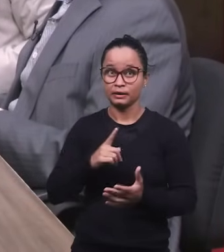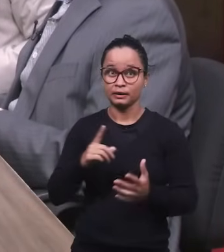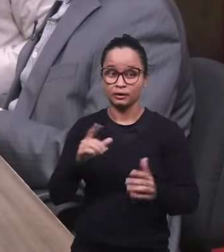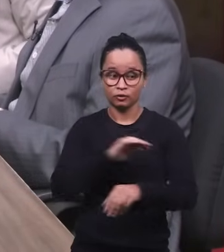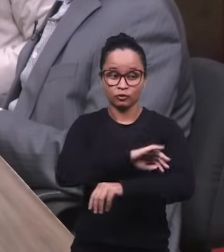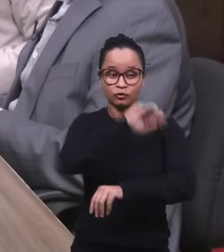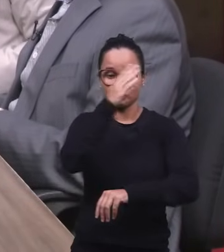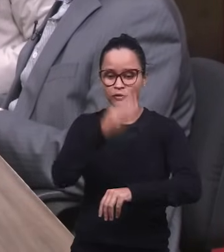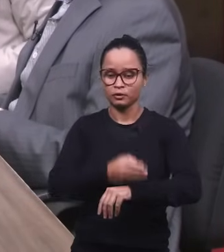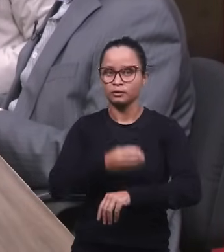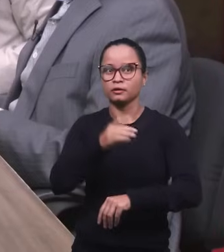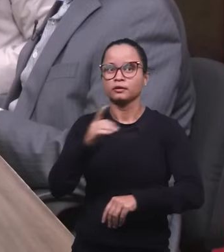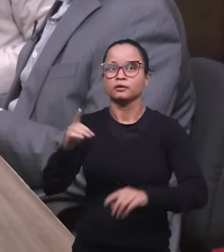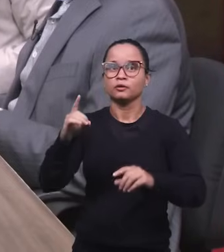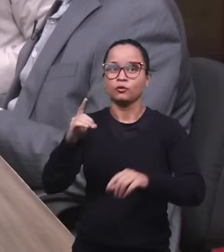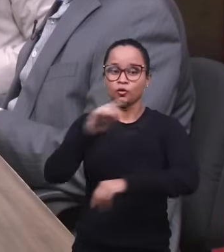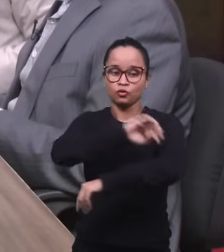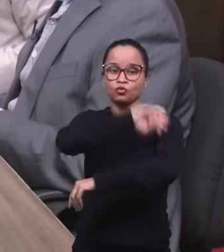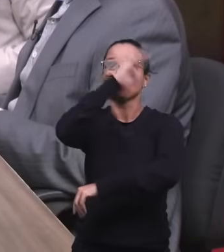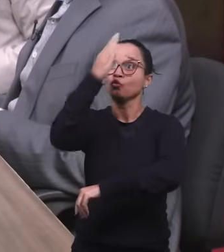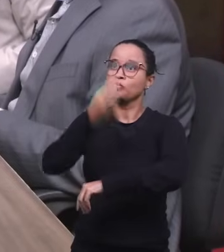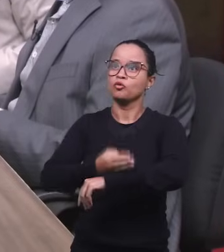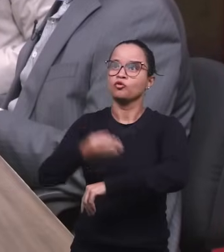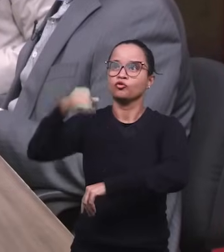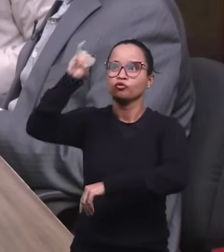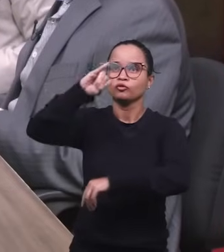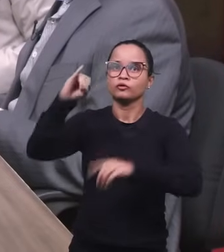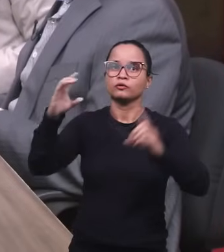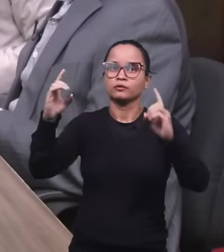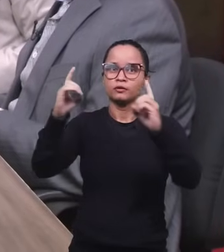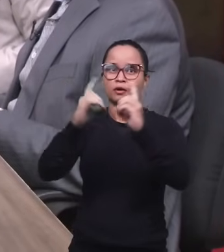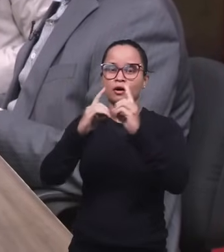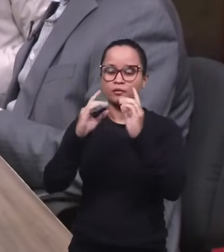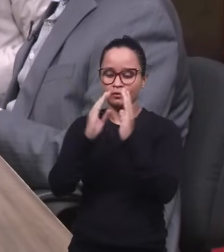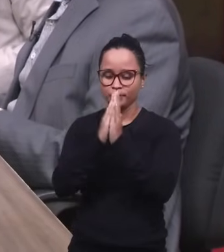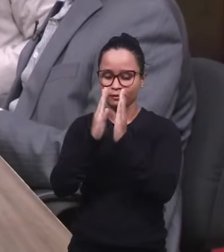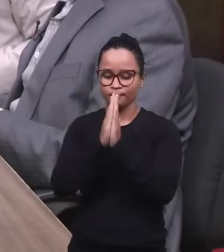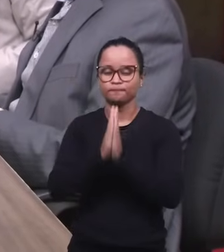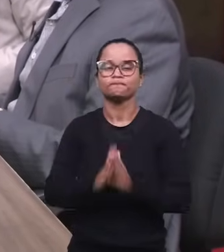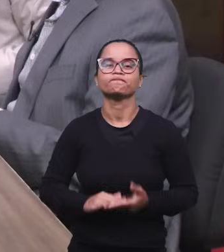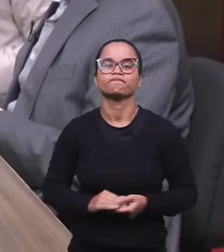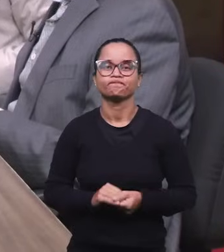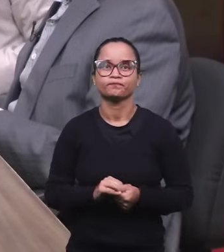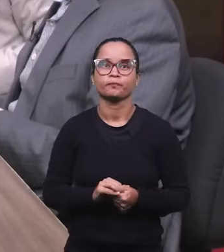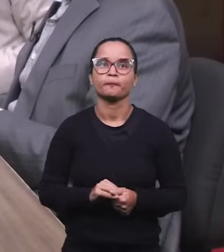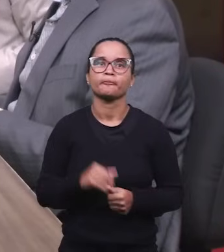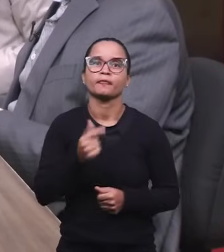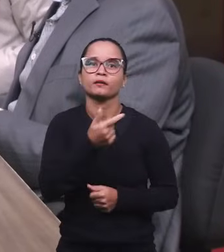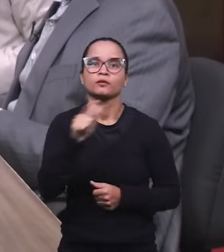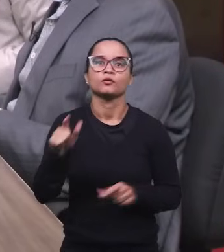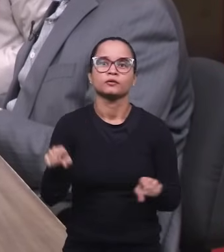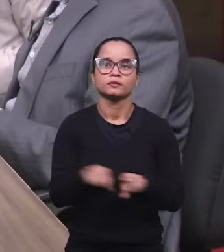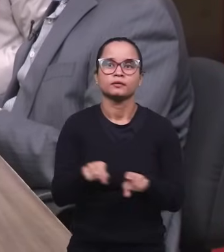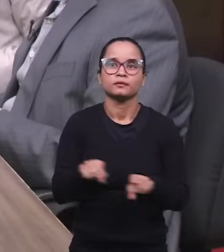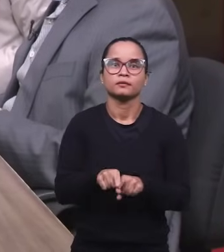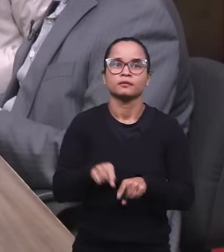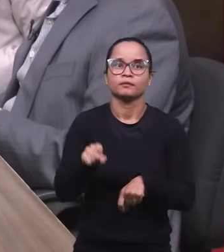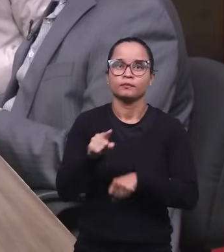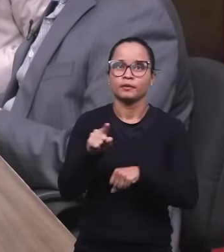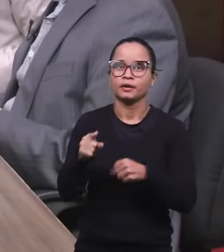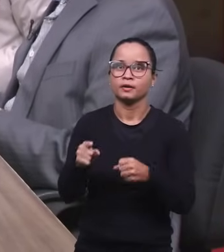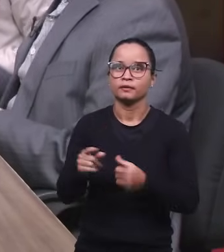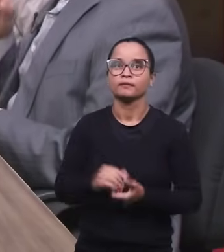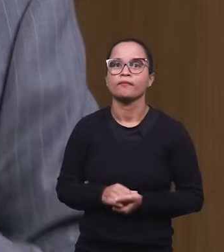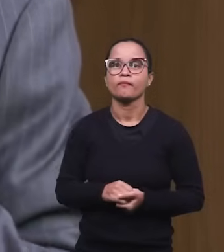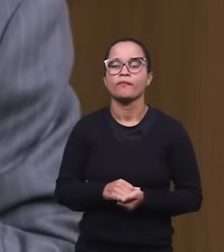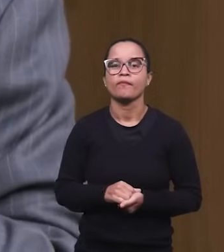pelo encoberto do monte. O encontro foi no monte, momento de oração. E outro ponto interessante que Tarcísio vai comentar, a gente conversou